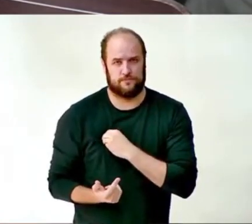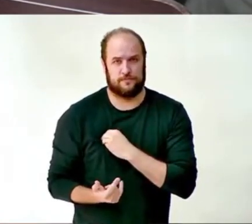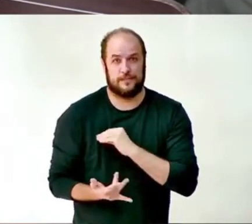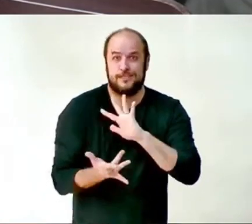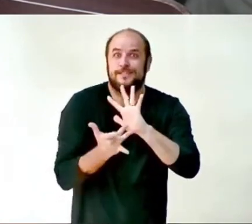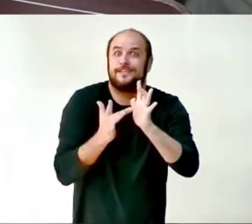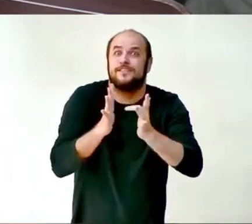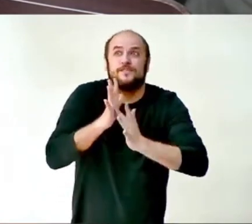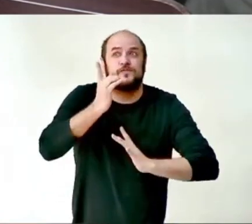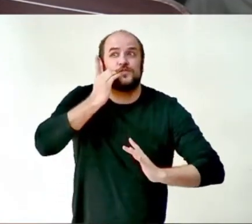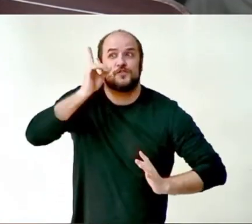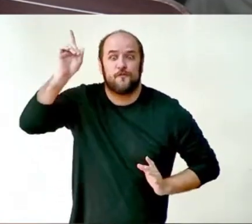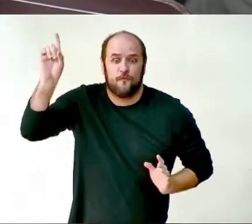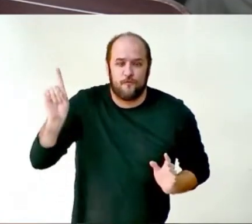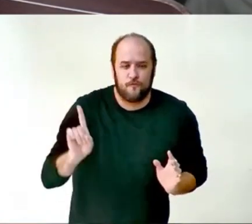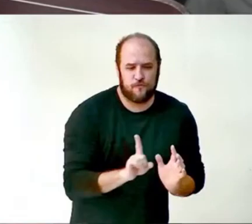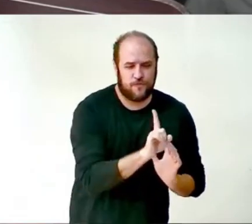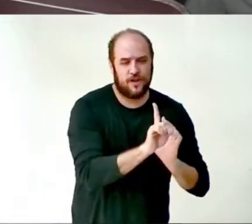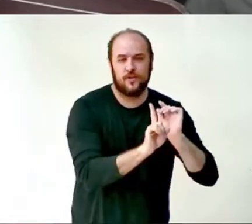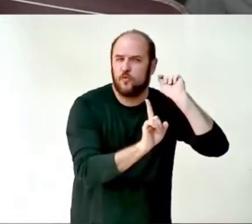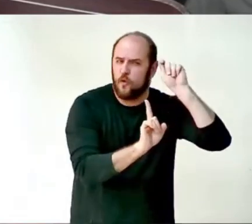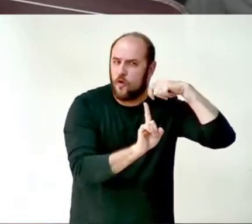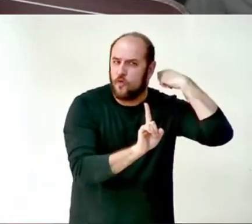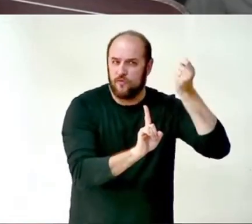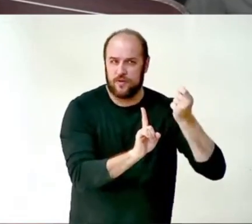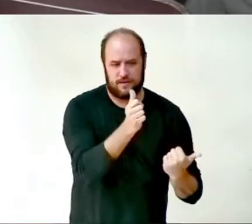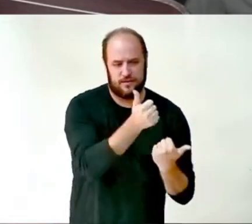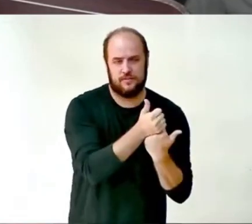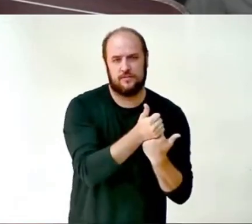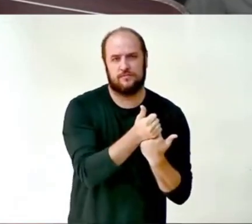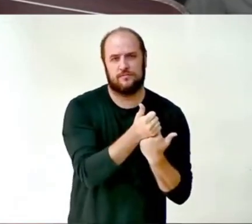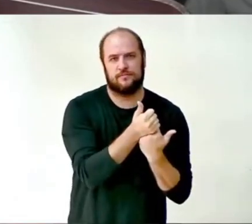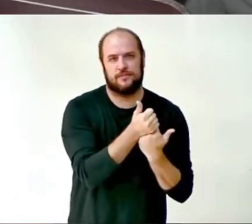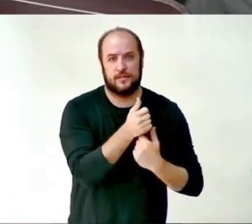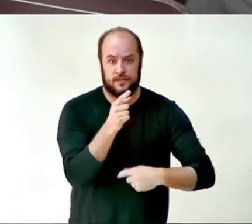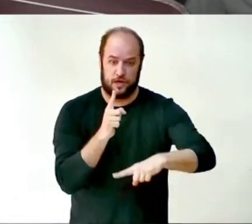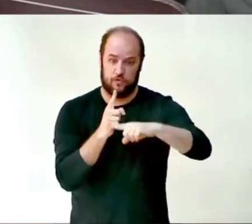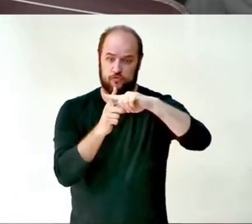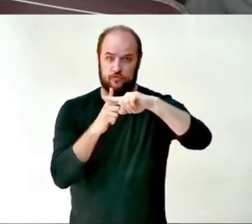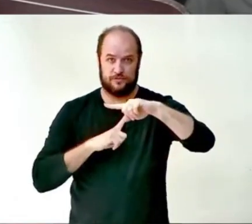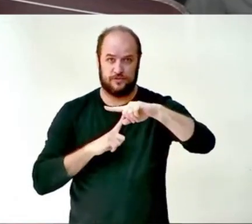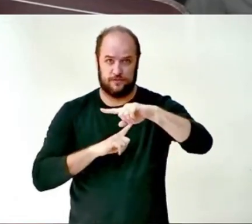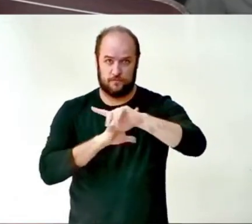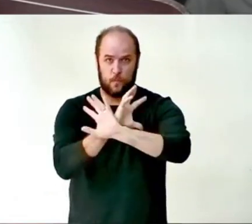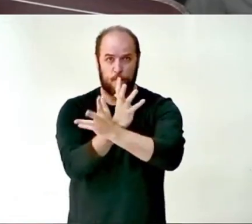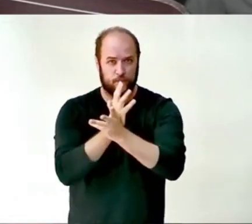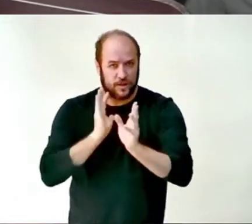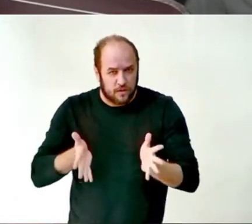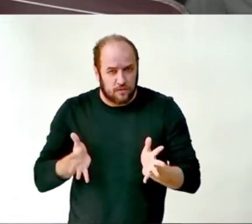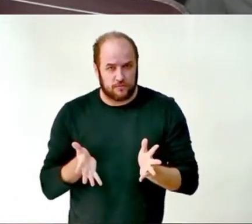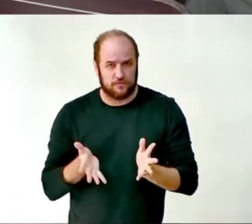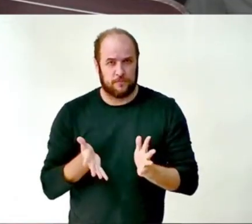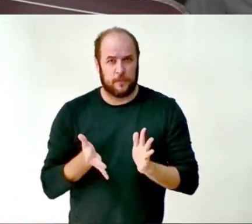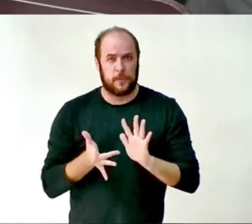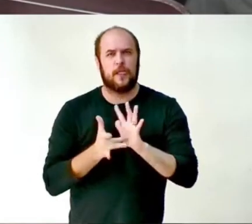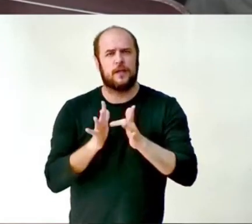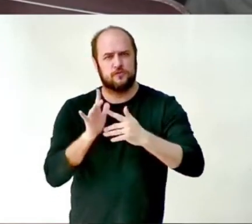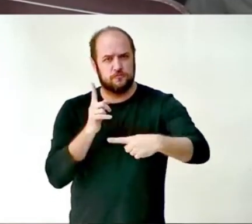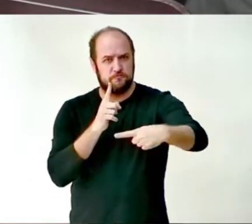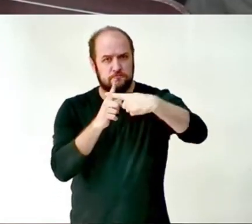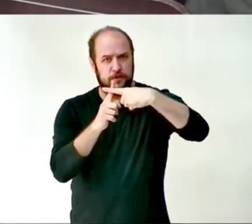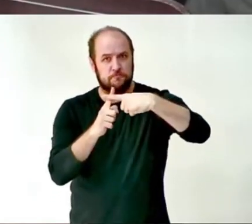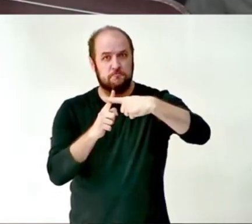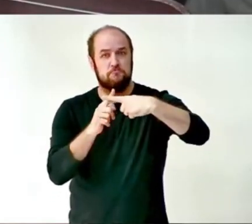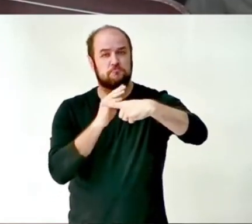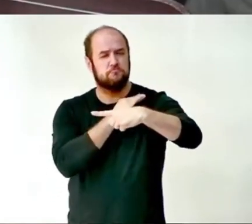fez essa ovelha e morreu na cruz, essa cruz vazia que você colocou aí no seu desenho. Quando Jesus